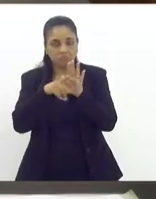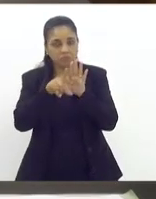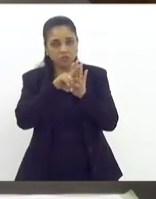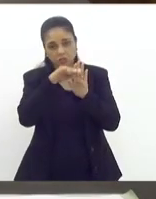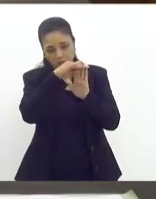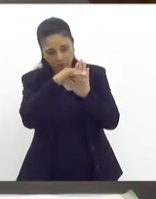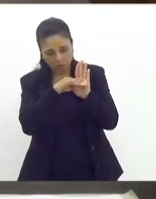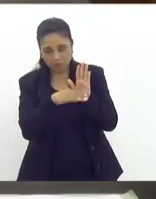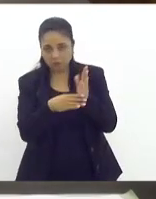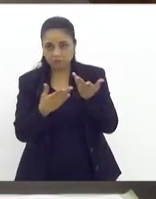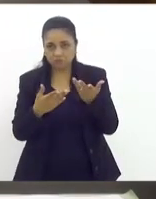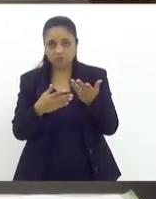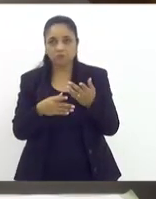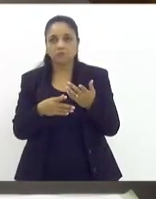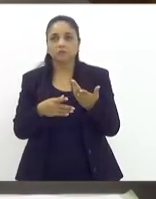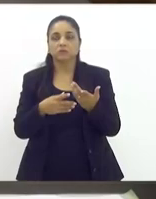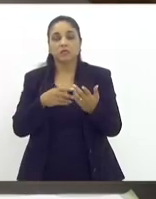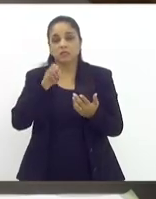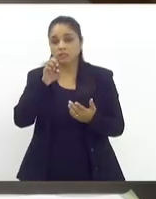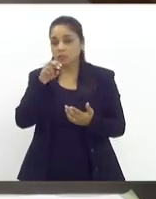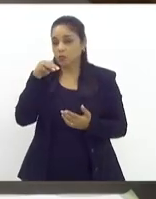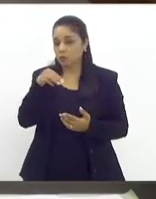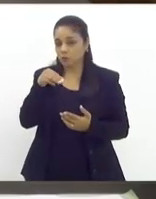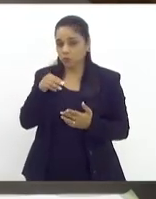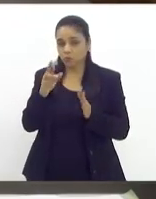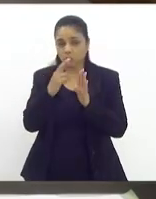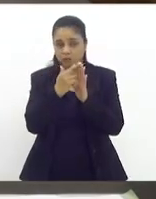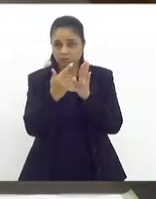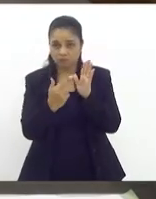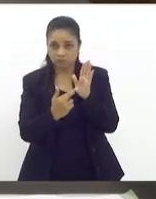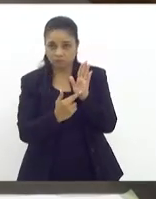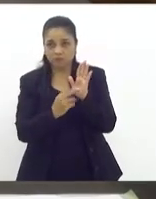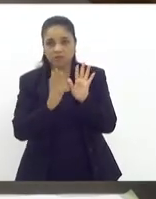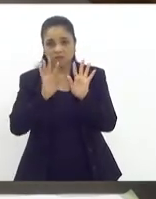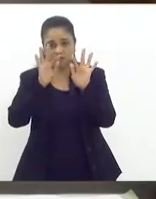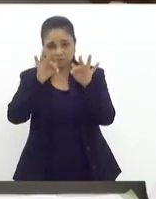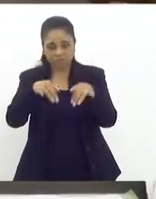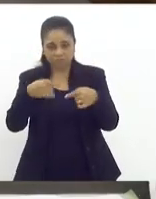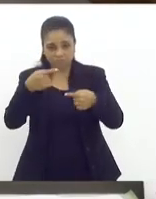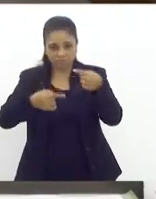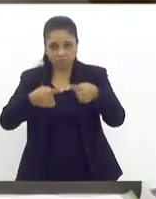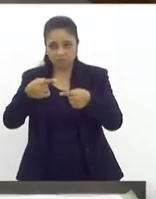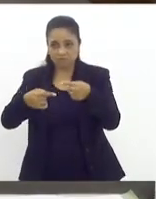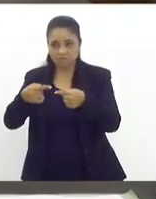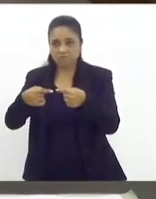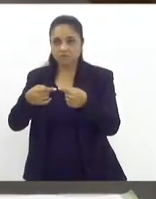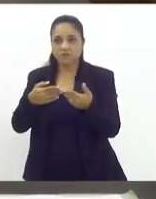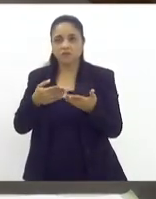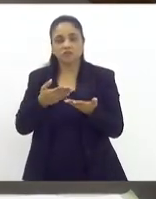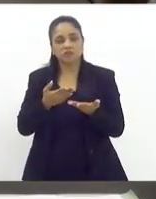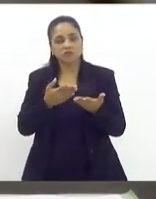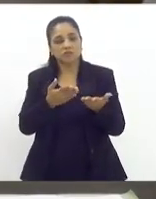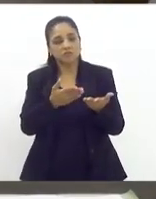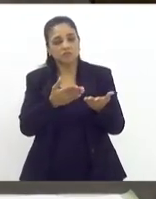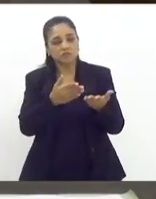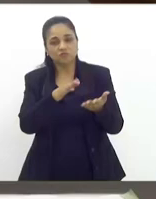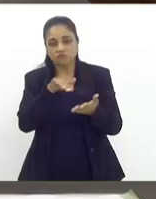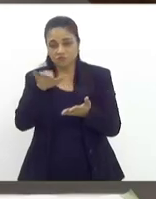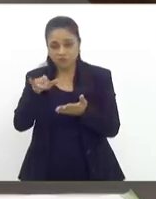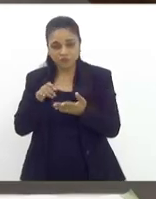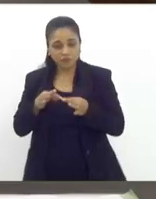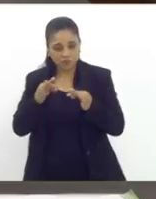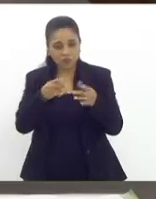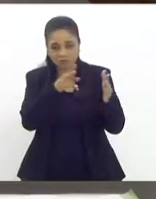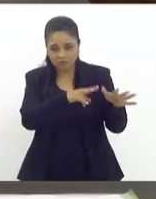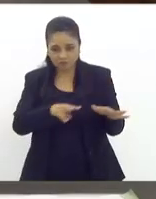pauta, decorridos 5 minutos após o tempo regimental, encerrada a sessão, convoco a todos para a próxima quarta-feira.